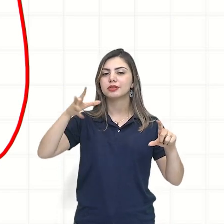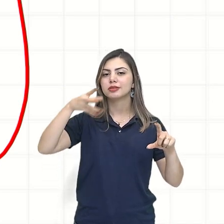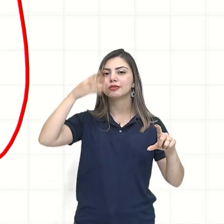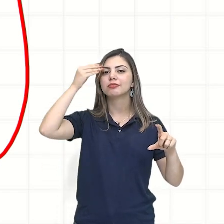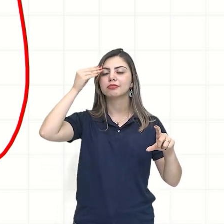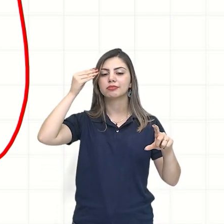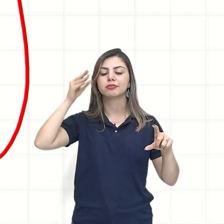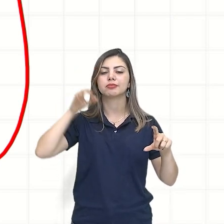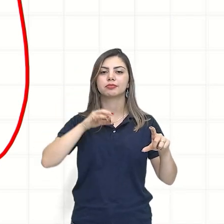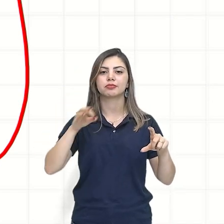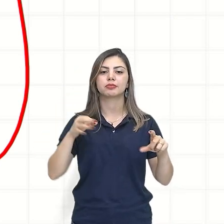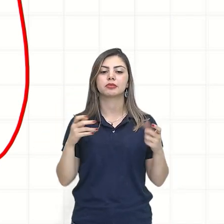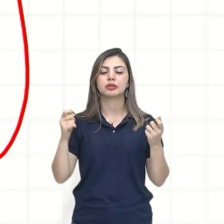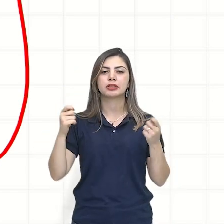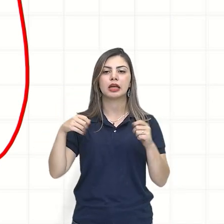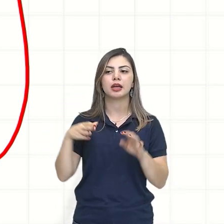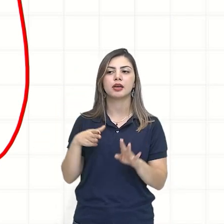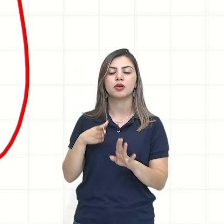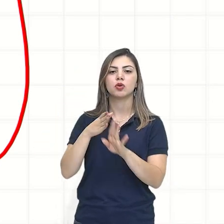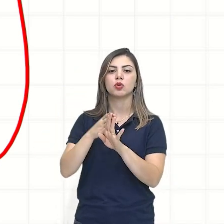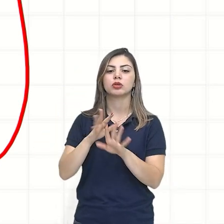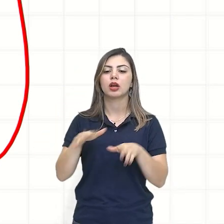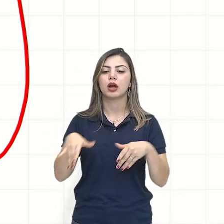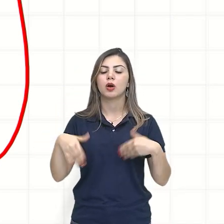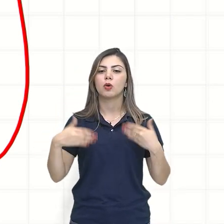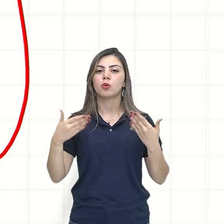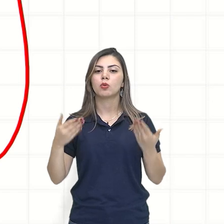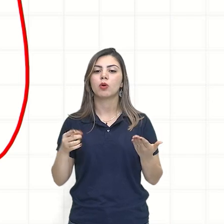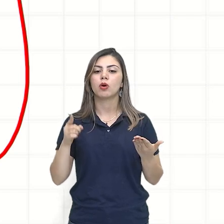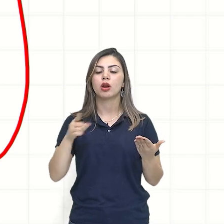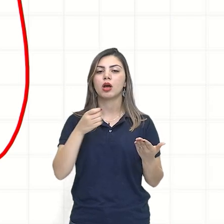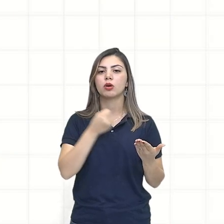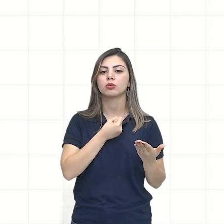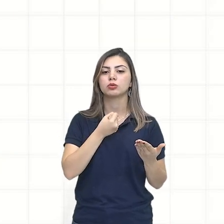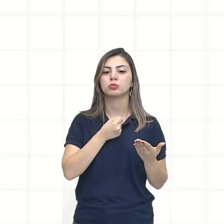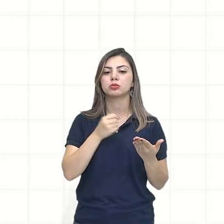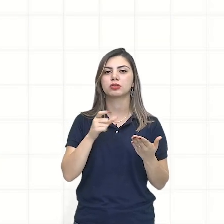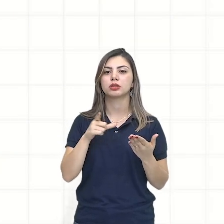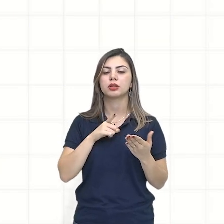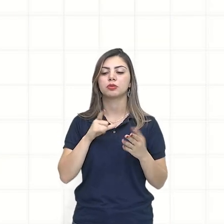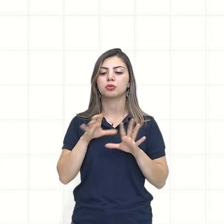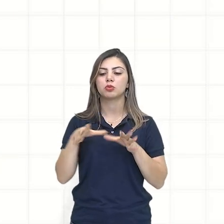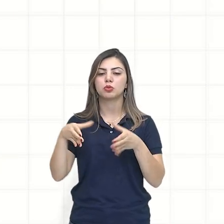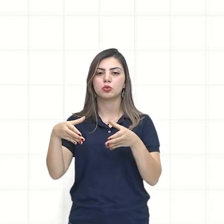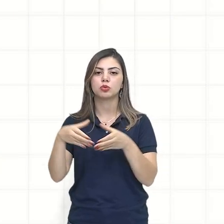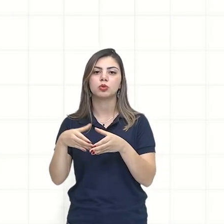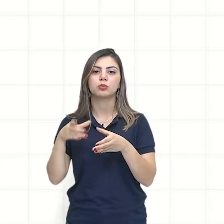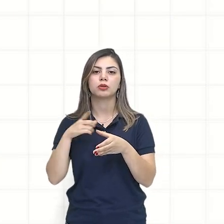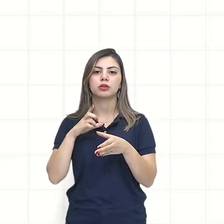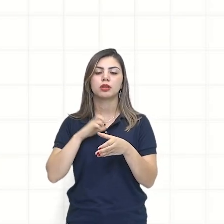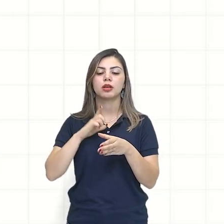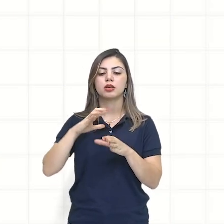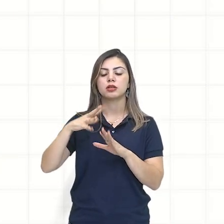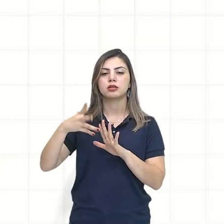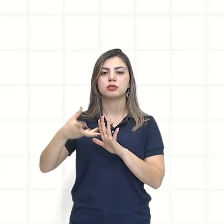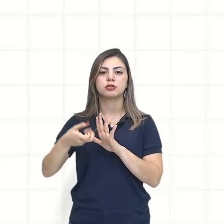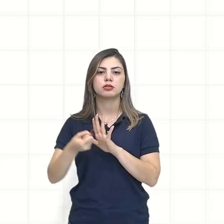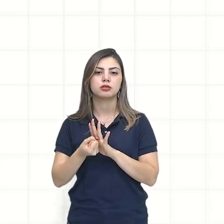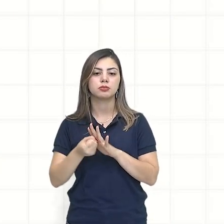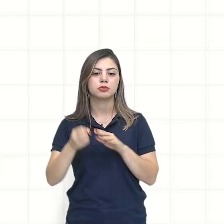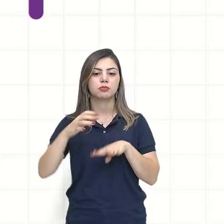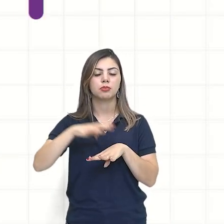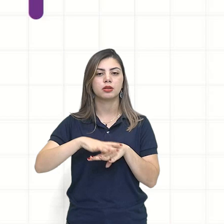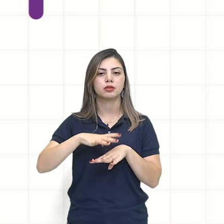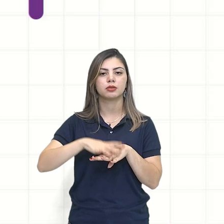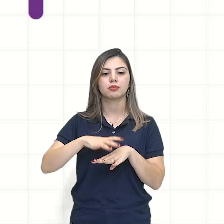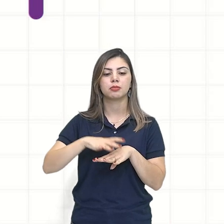dar o valor, né, de um determinado grupo de símbolos matemáticos utilizando o sistema